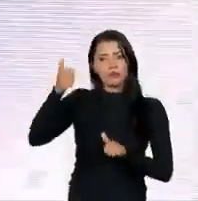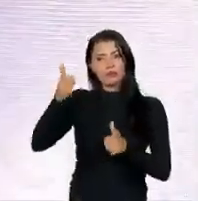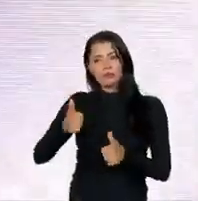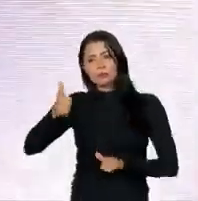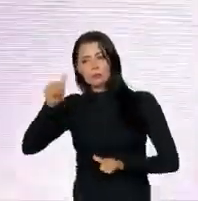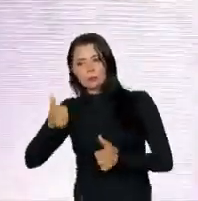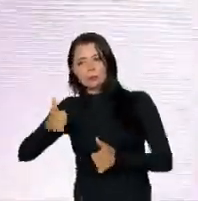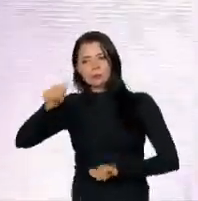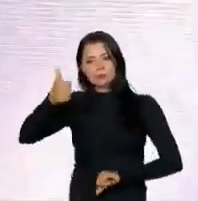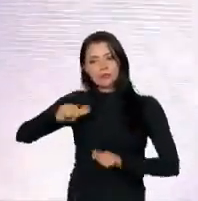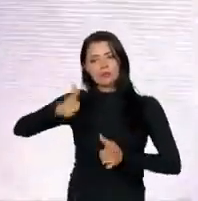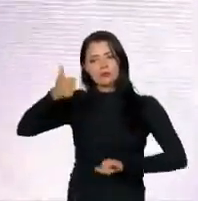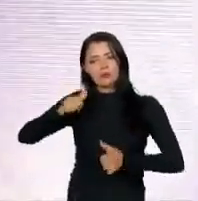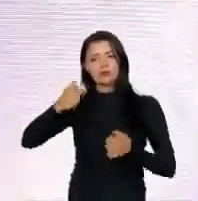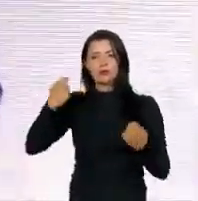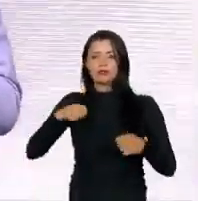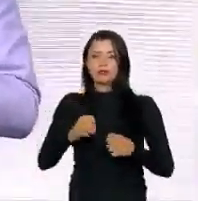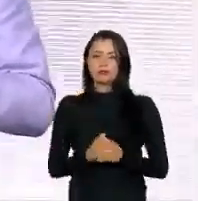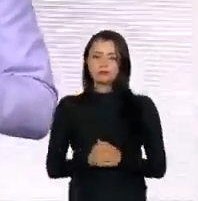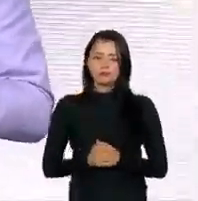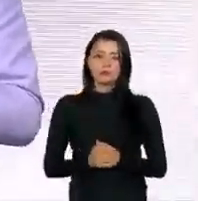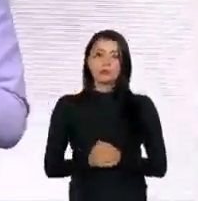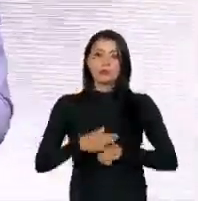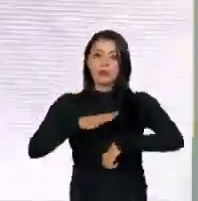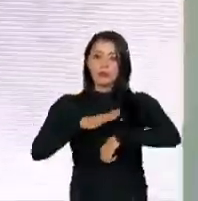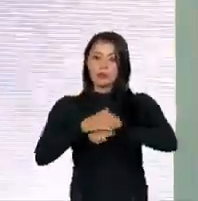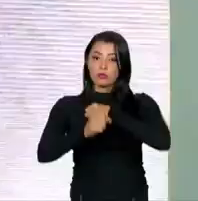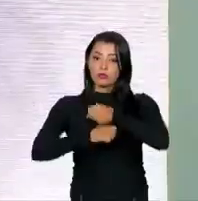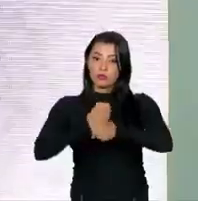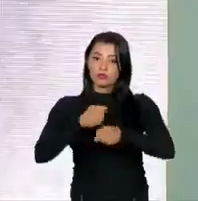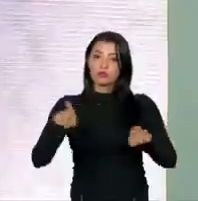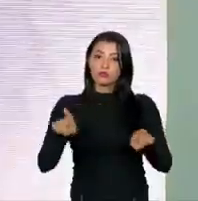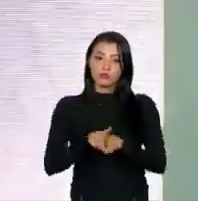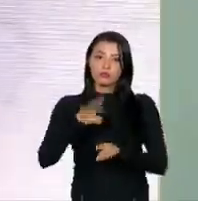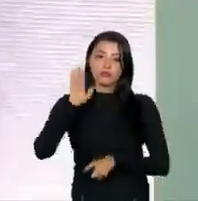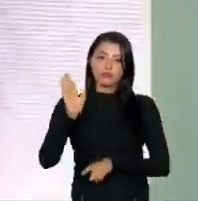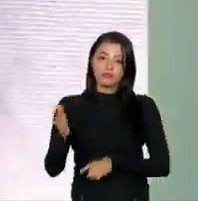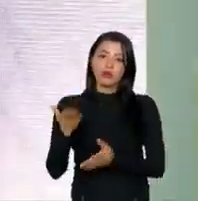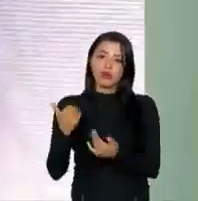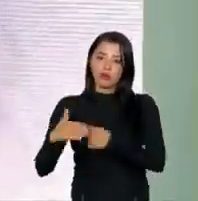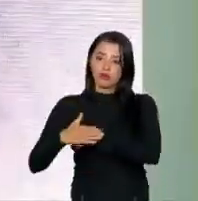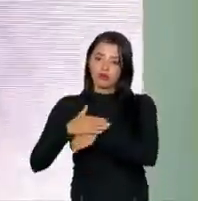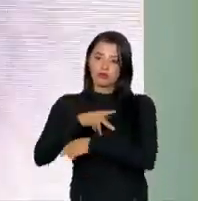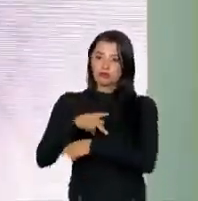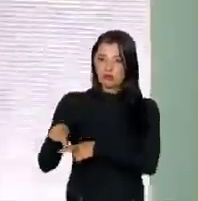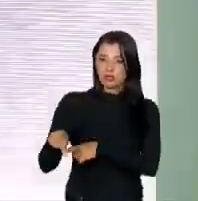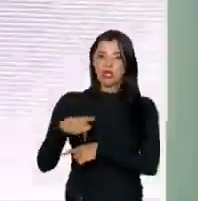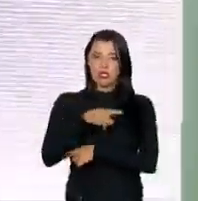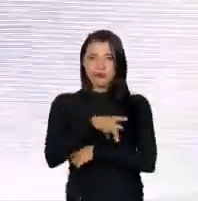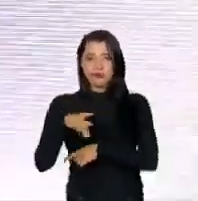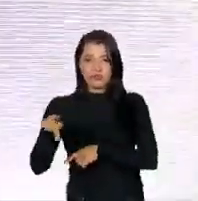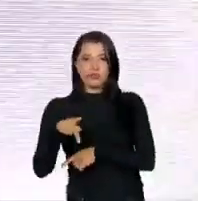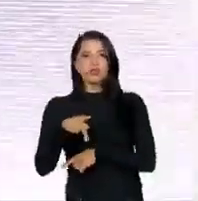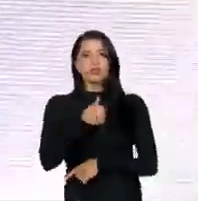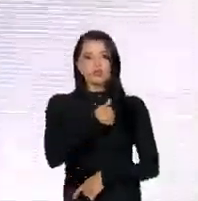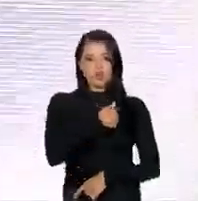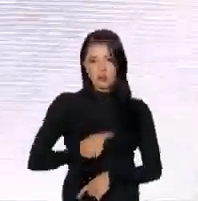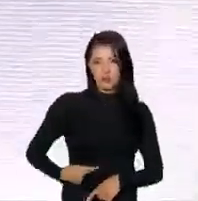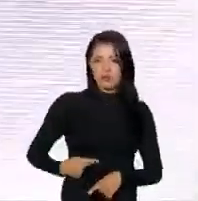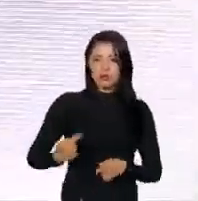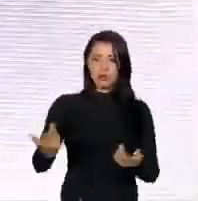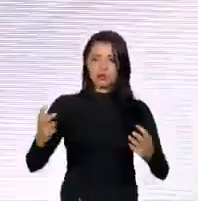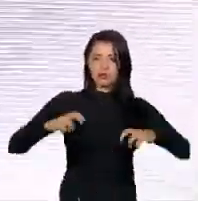nos seus resultados. E vamos ter um momento anual, eu já discuti isso com o presidente, do presidente com os governadores, porque isso é uma